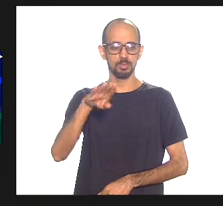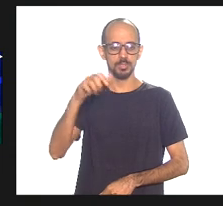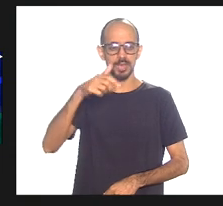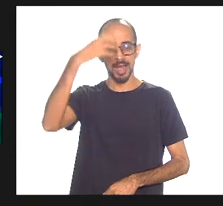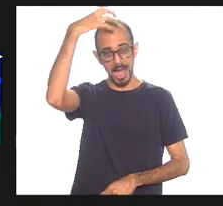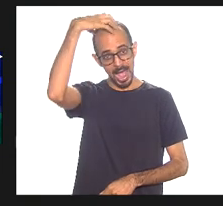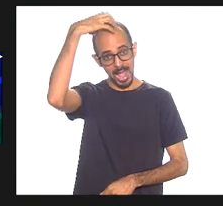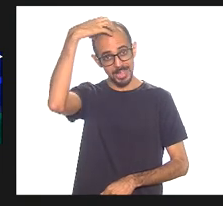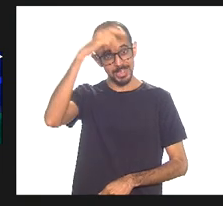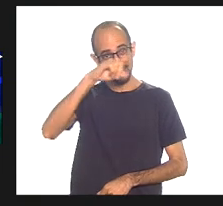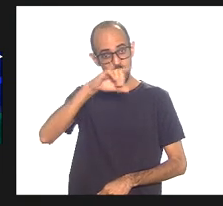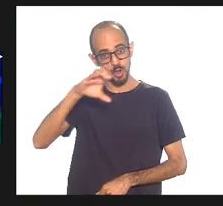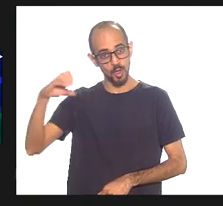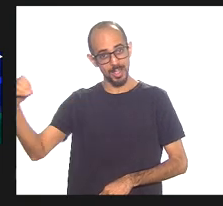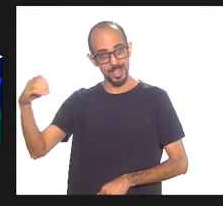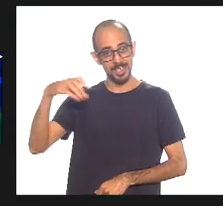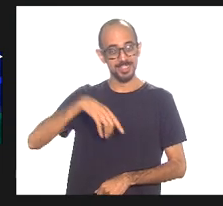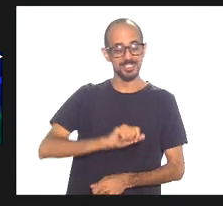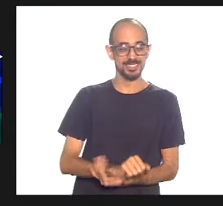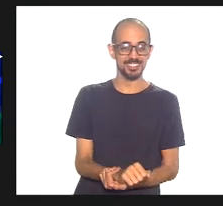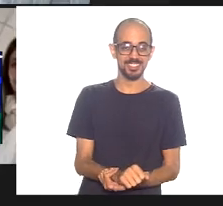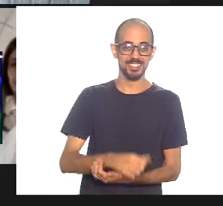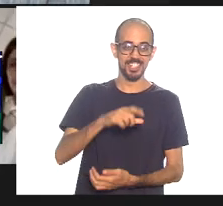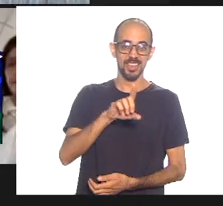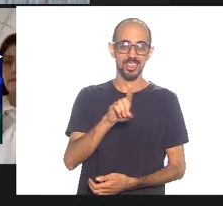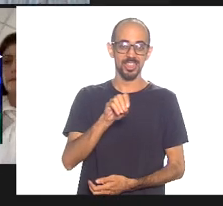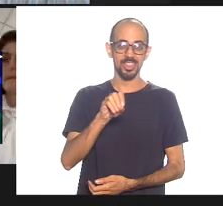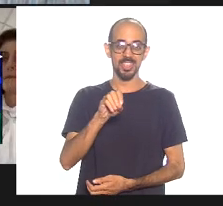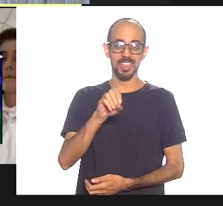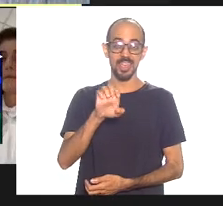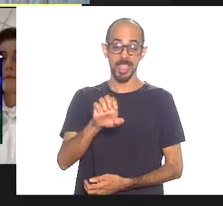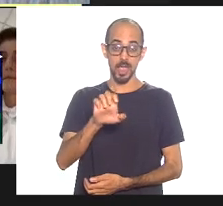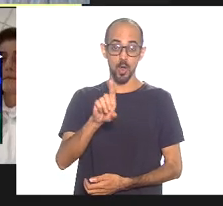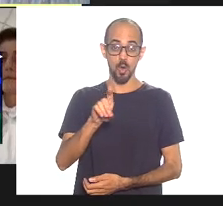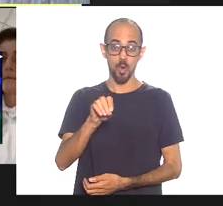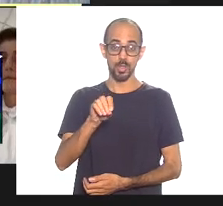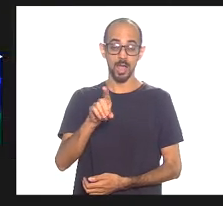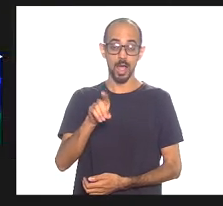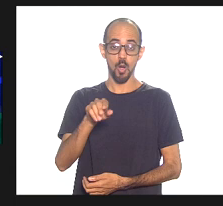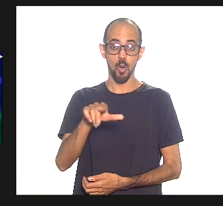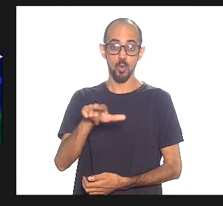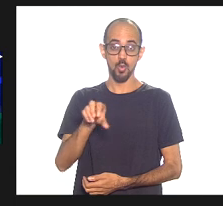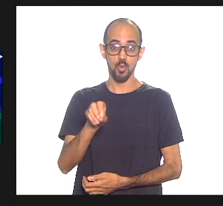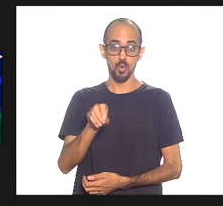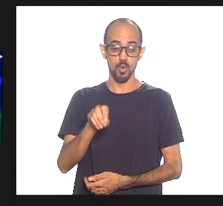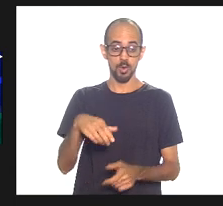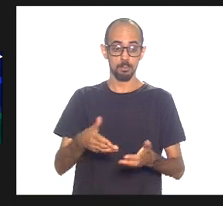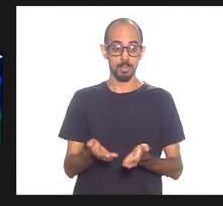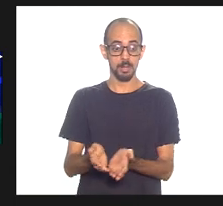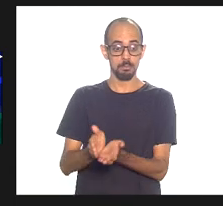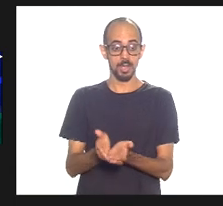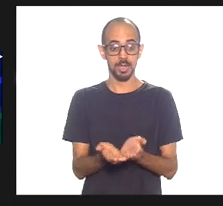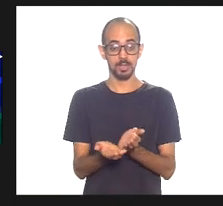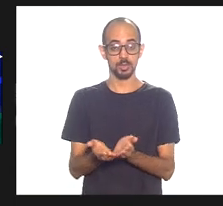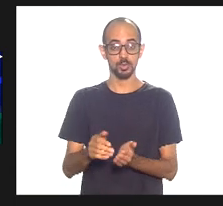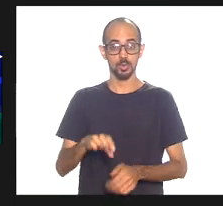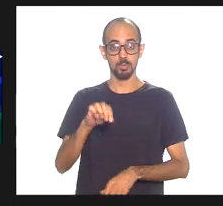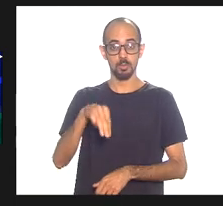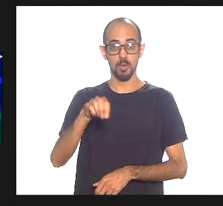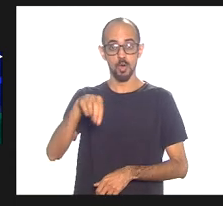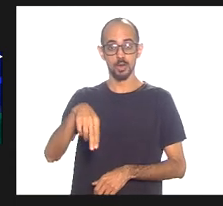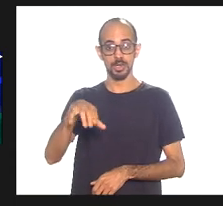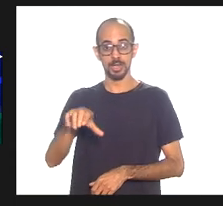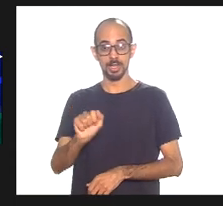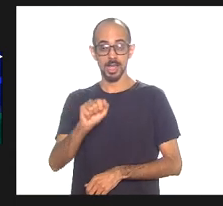Lucinha deodalto Mônica Francisco Betão a